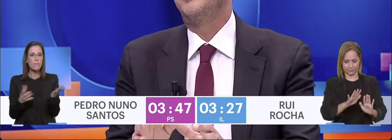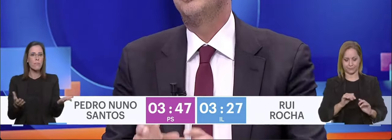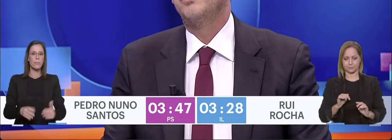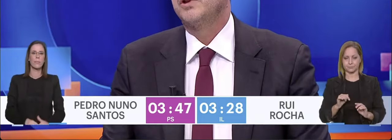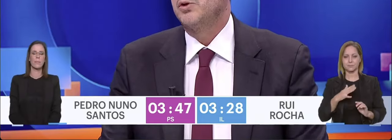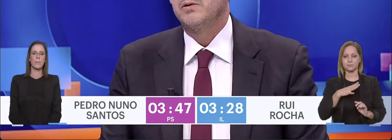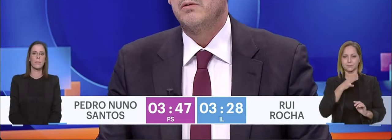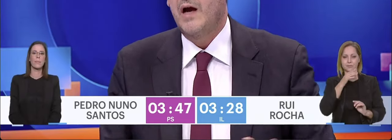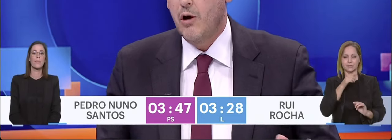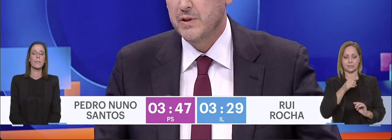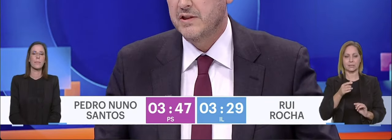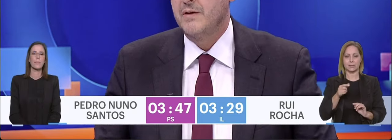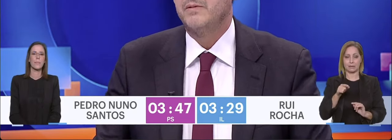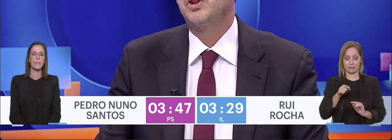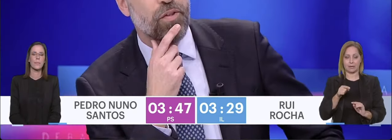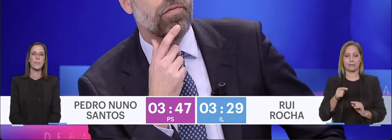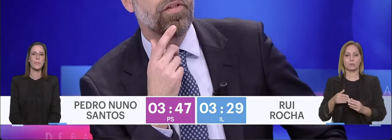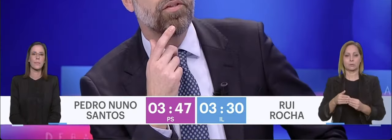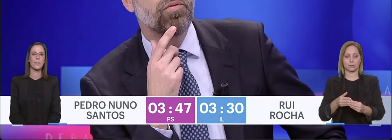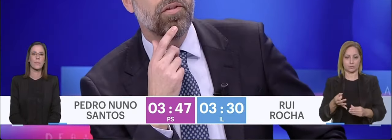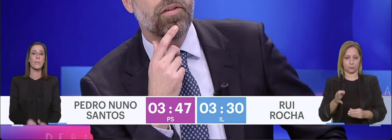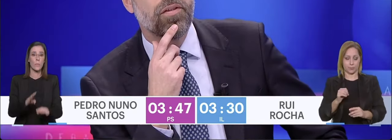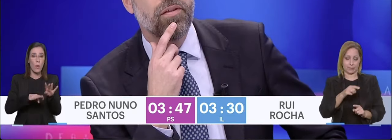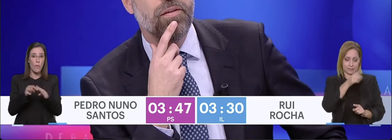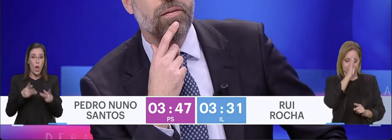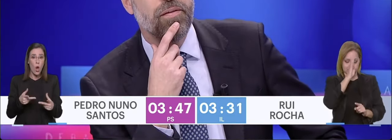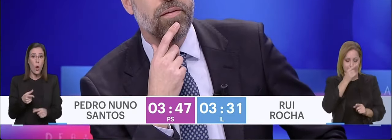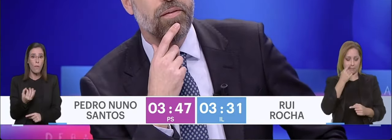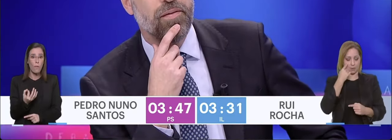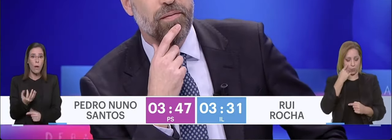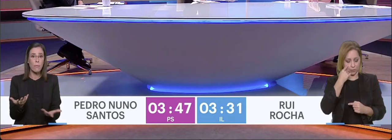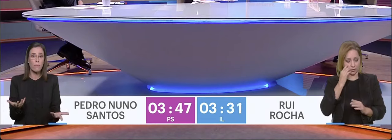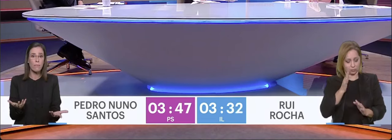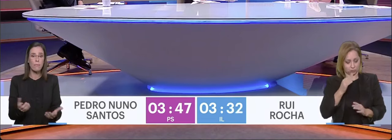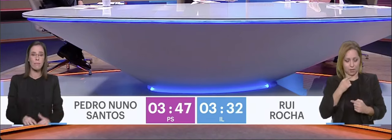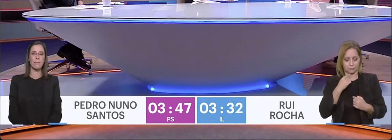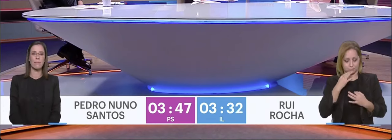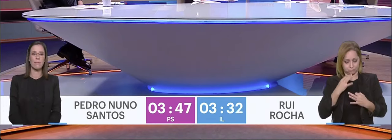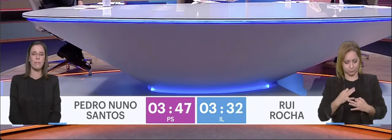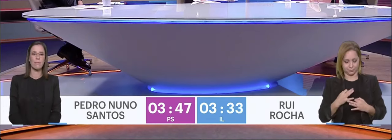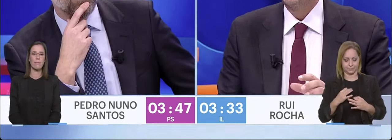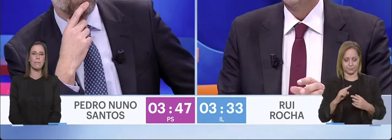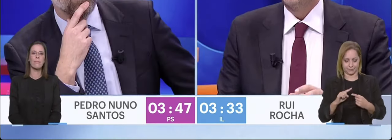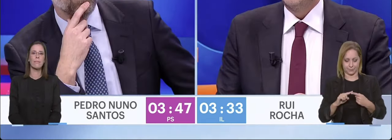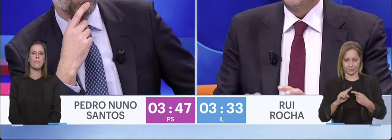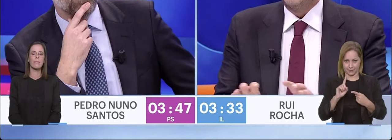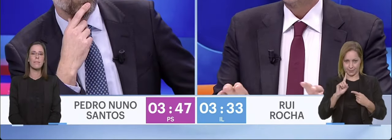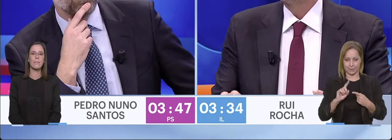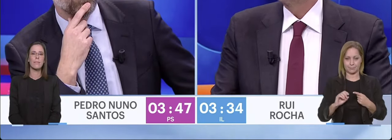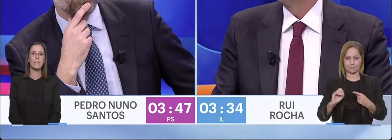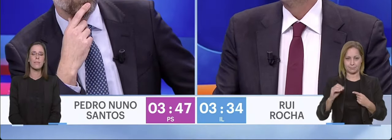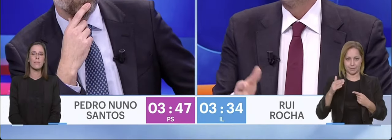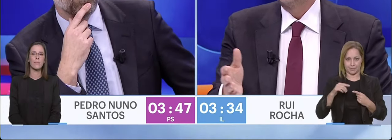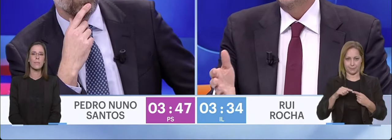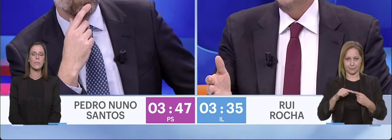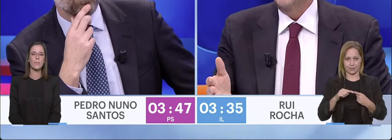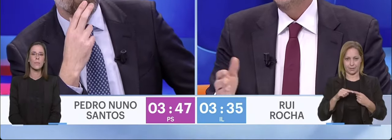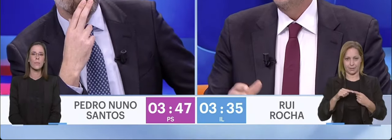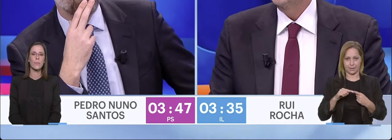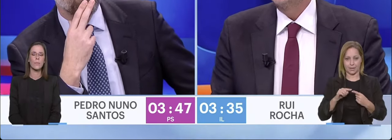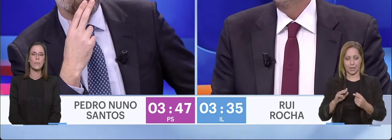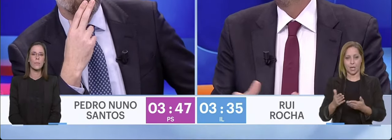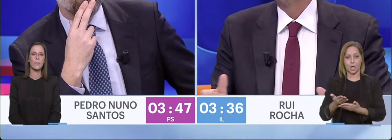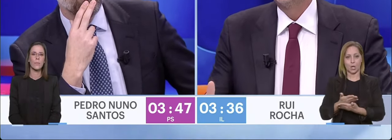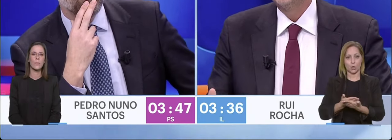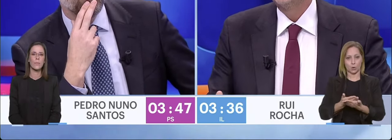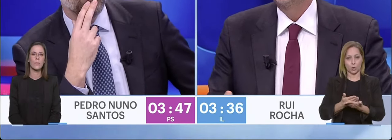dizer aquilo que Pedro Santos ao que se sabe já reconheceu já já reconheceu é que primeiro as projeções económicas em